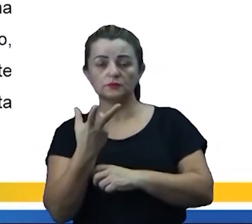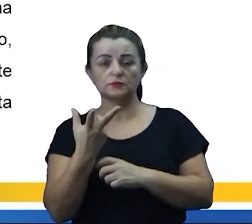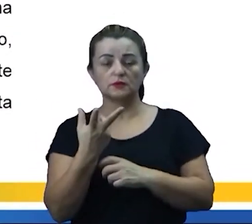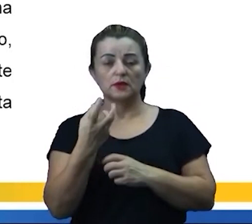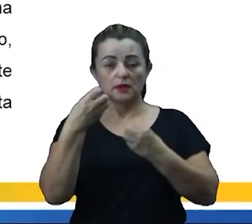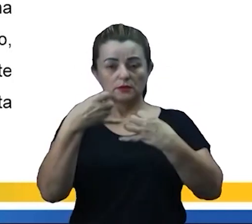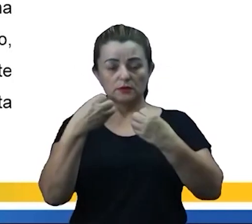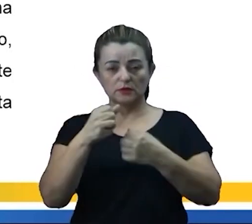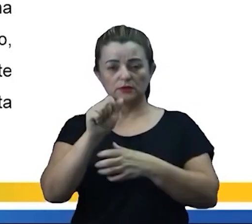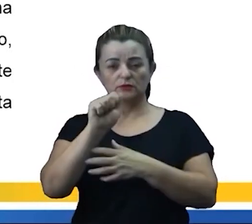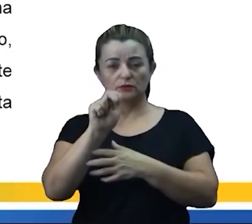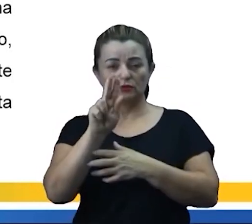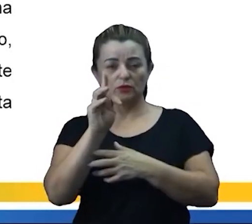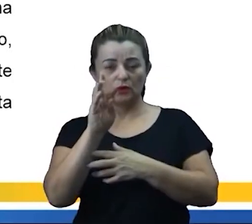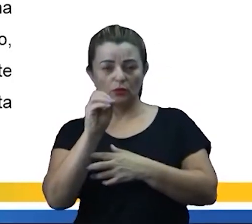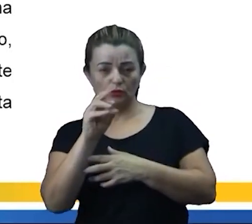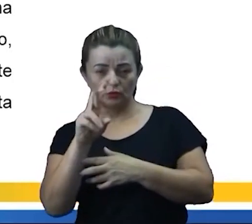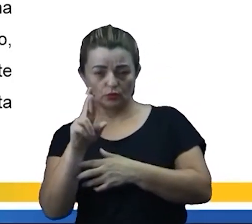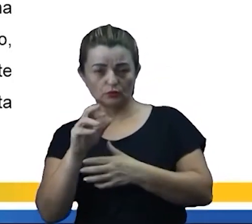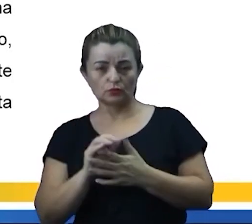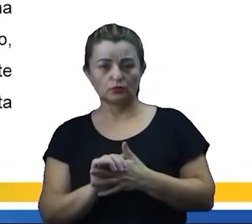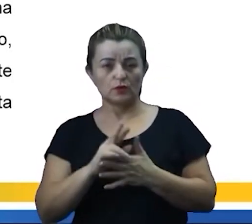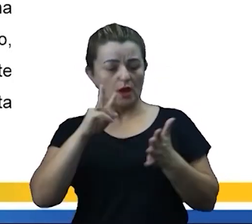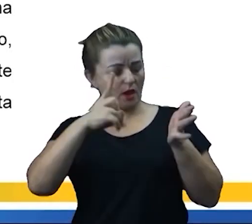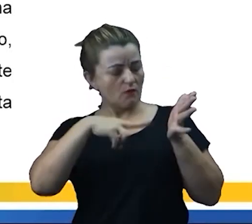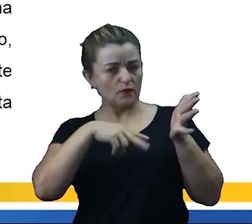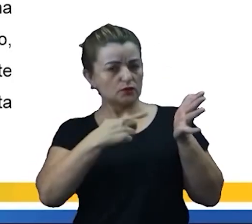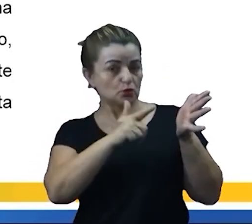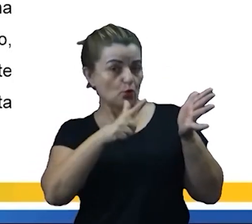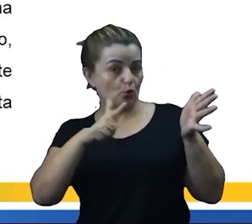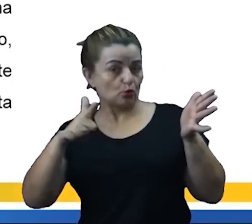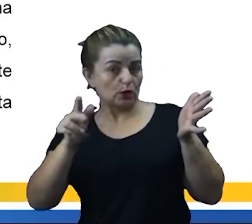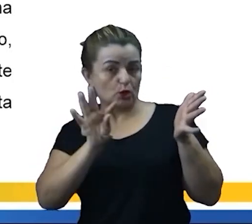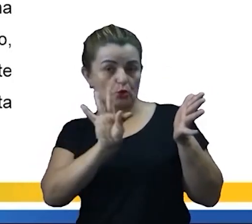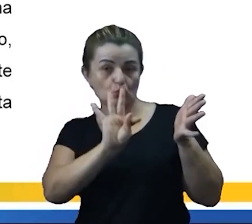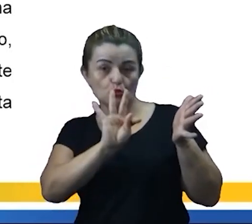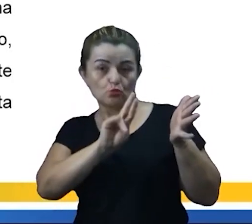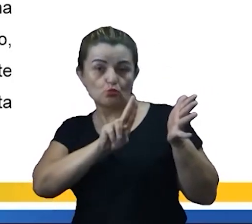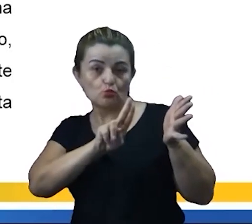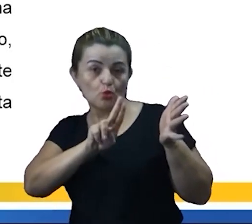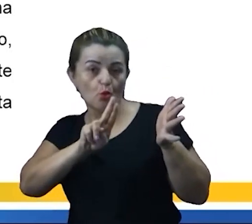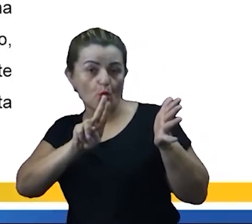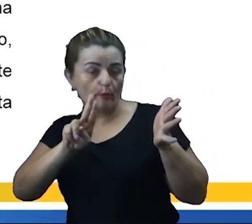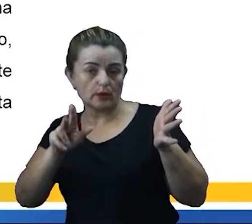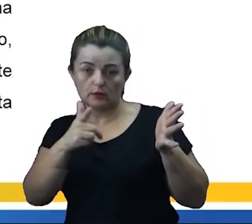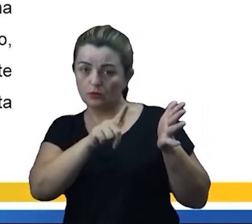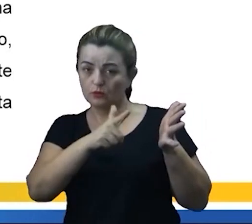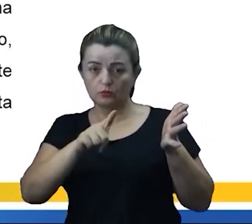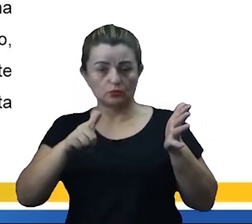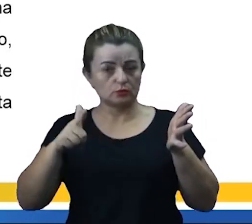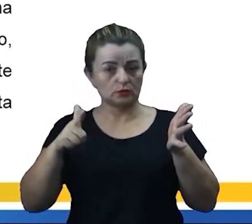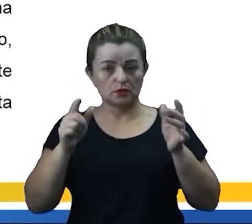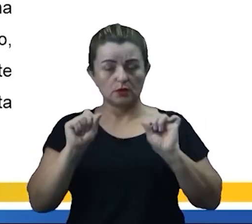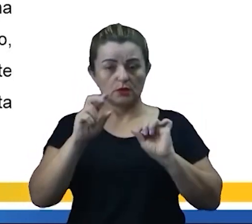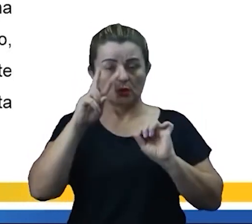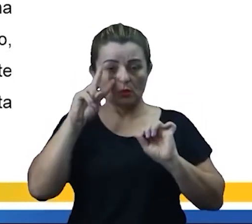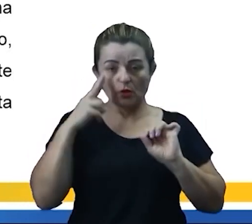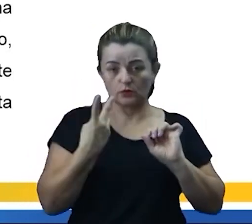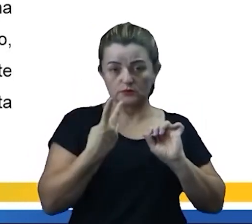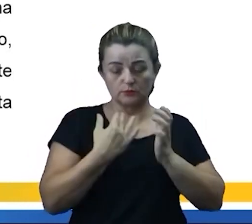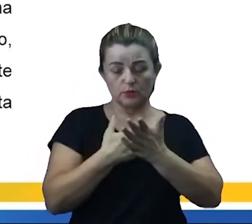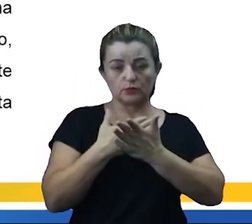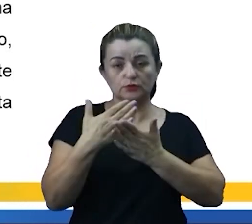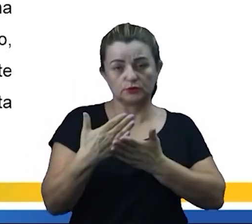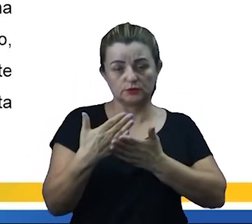obra Memórias Póstumas. Vejam que ela não colocou todo o nome da obra, porque a gente conhece ali, né? O reconhecimento foi feito pelo